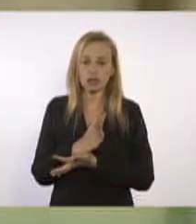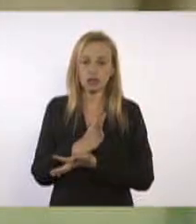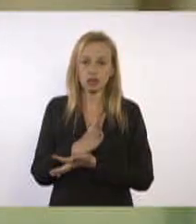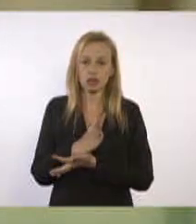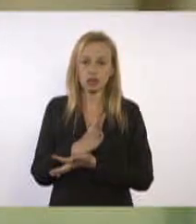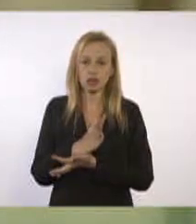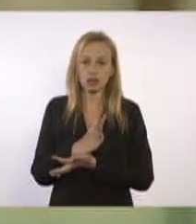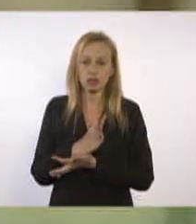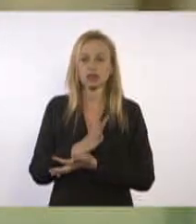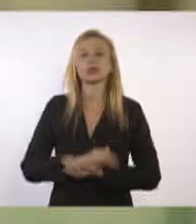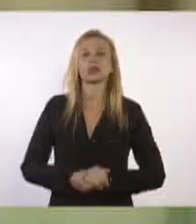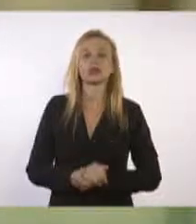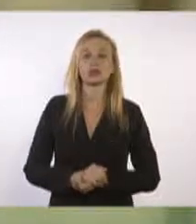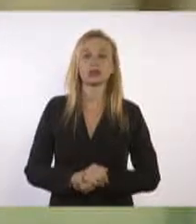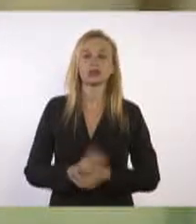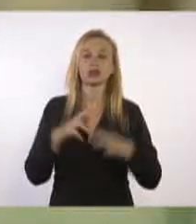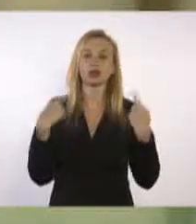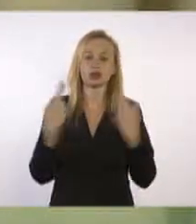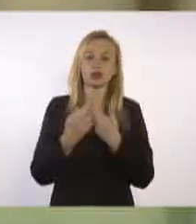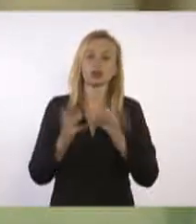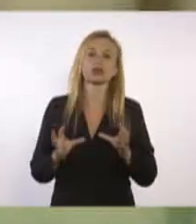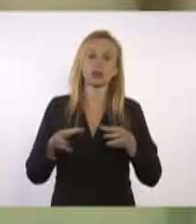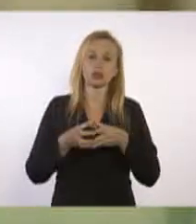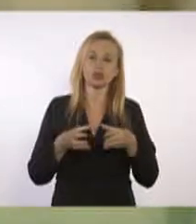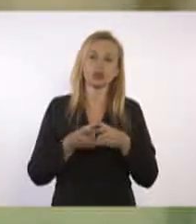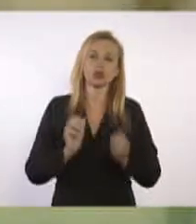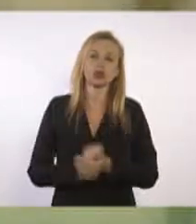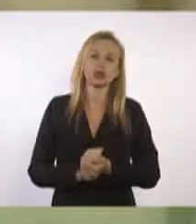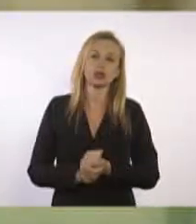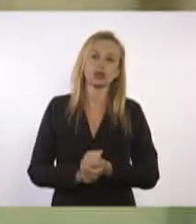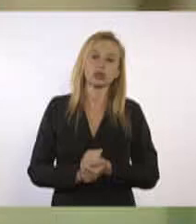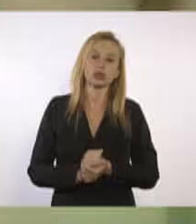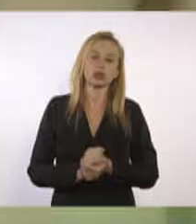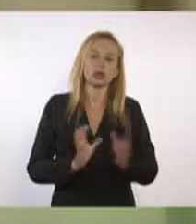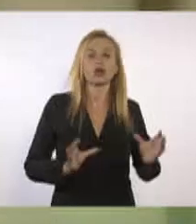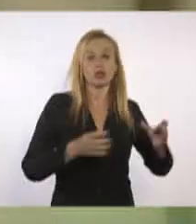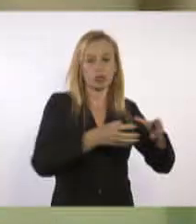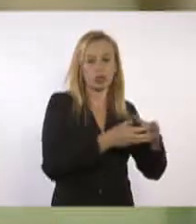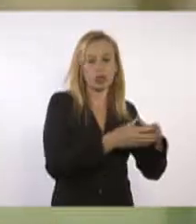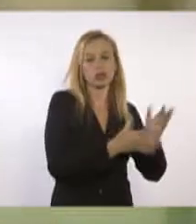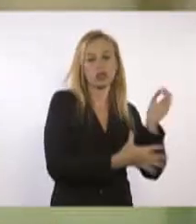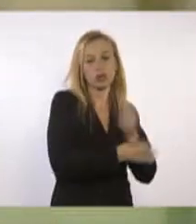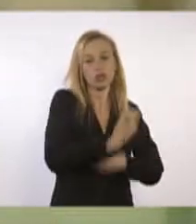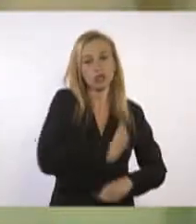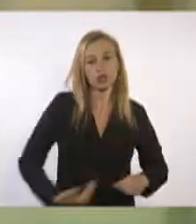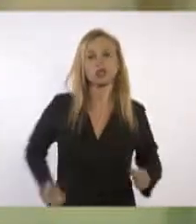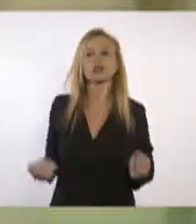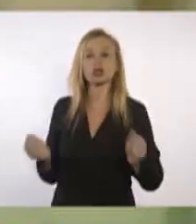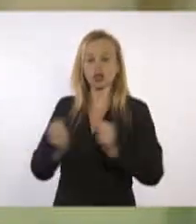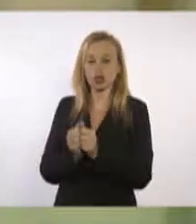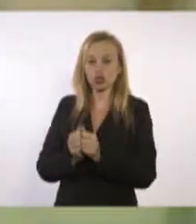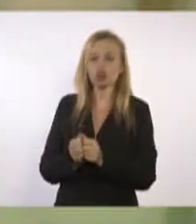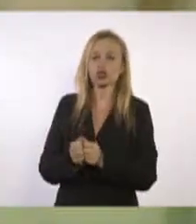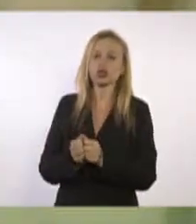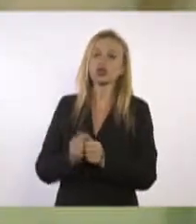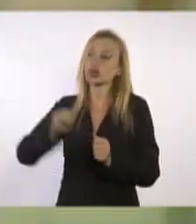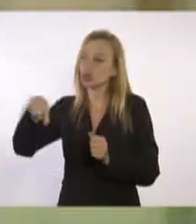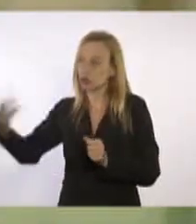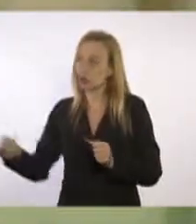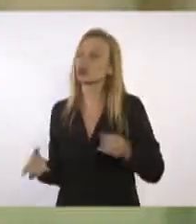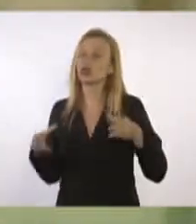a gente faça a reunião conjunta com a Comissão de Segurança Pública e outras comissões que assim